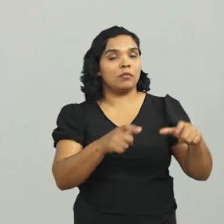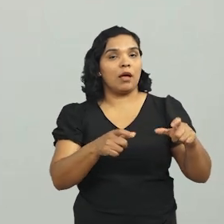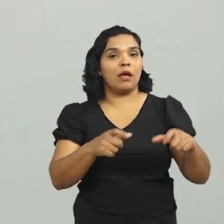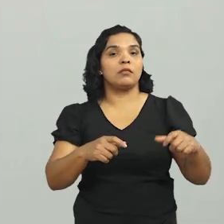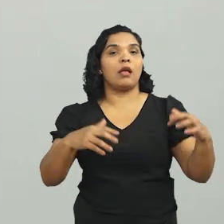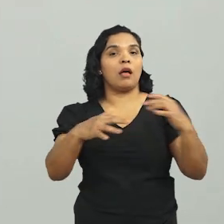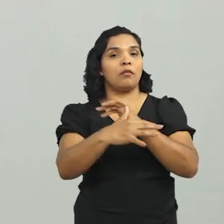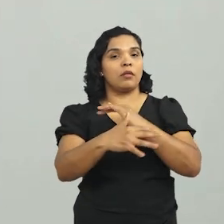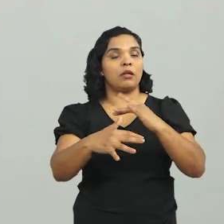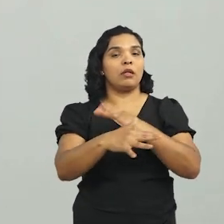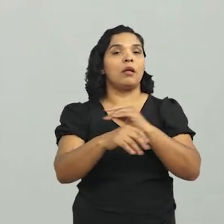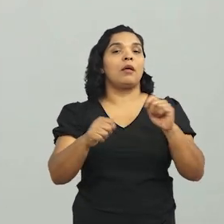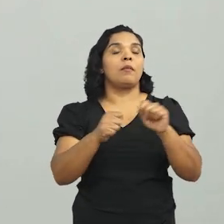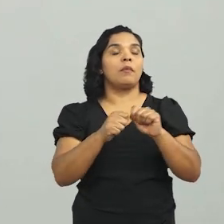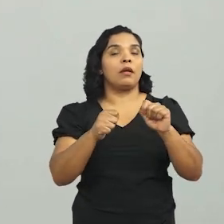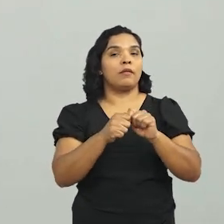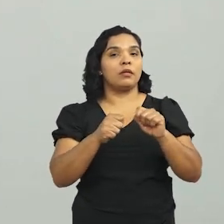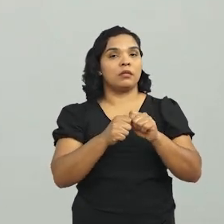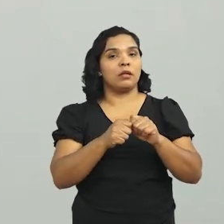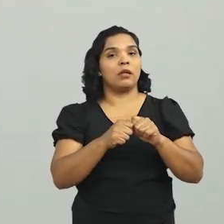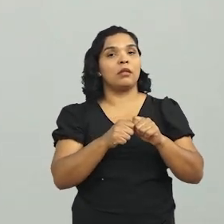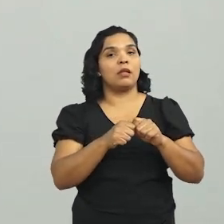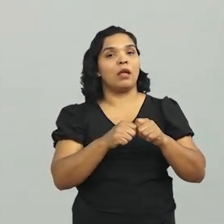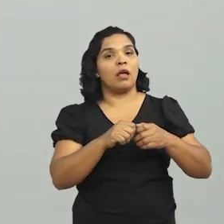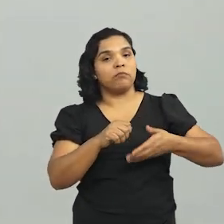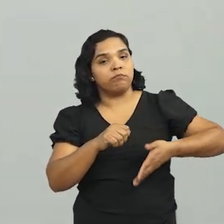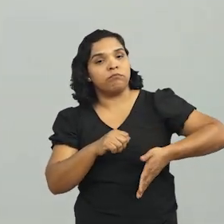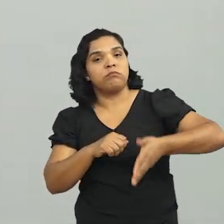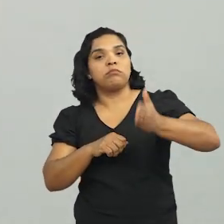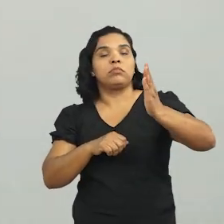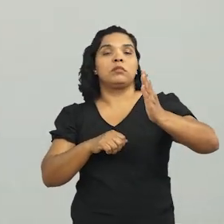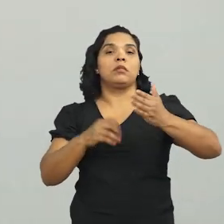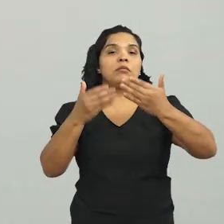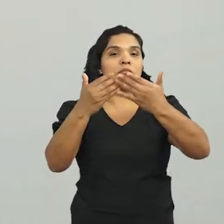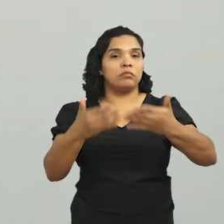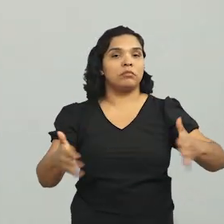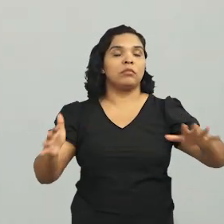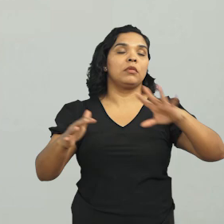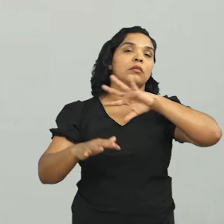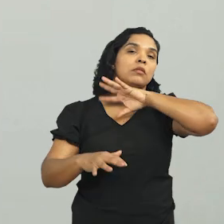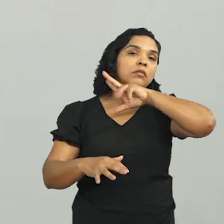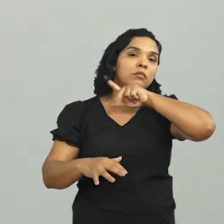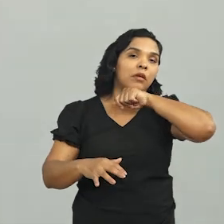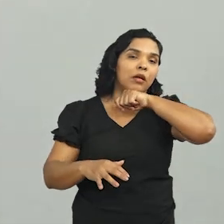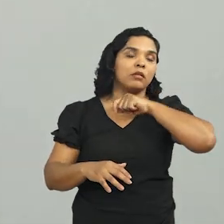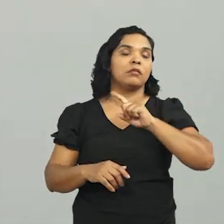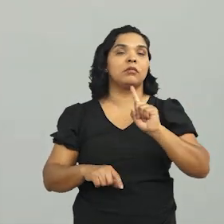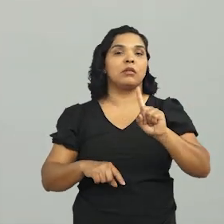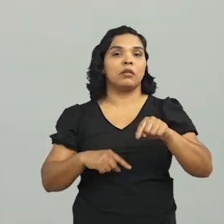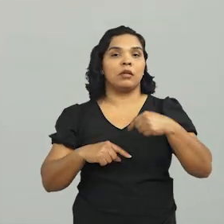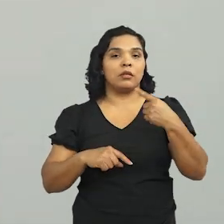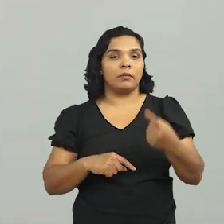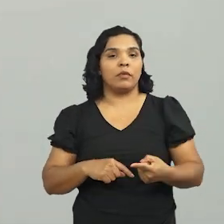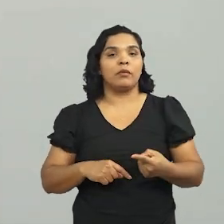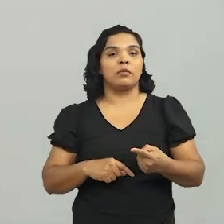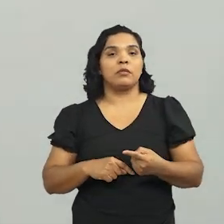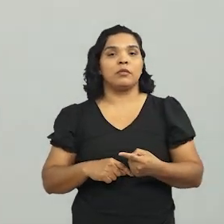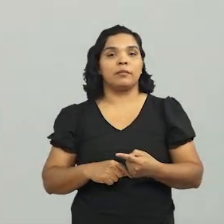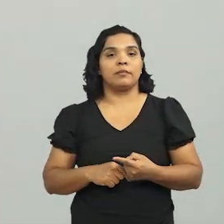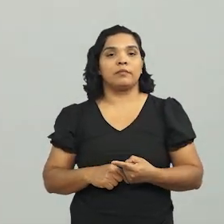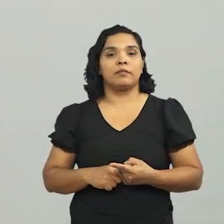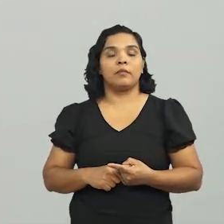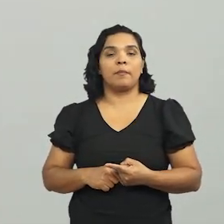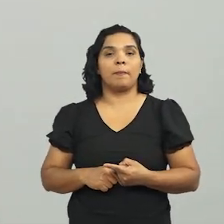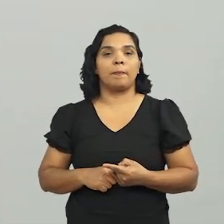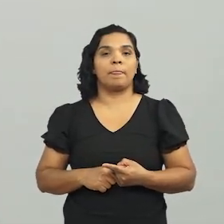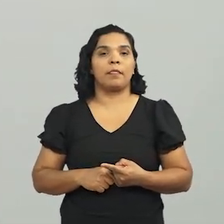um espacinho embaixo, né, para fazer essa travessia dos animais, né? Então a gente está já depois,